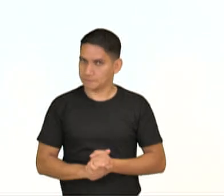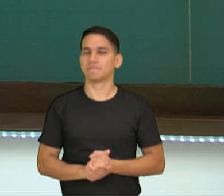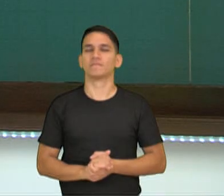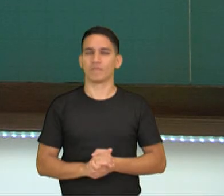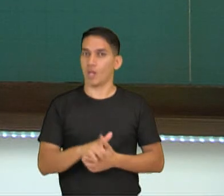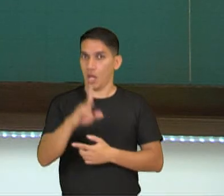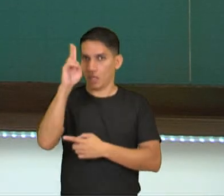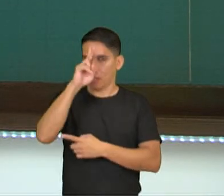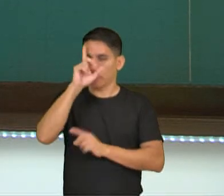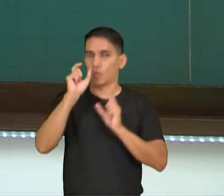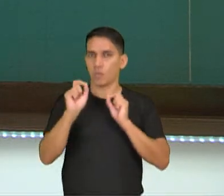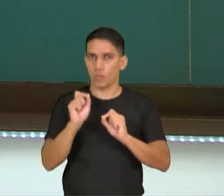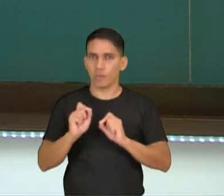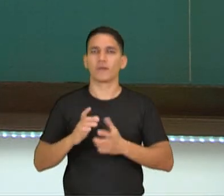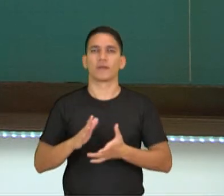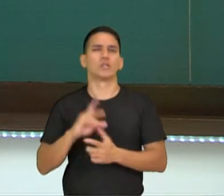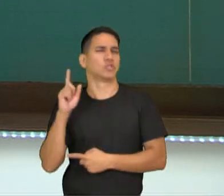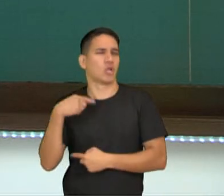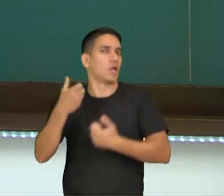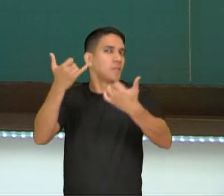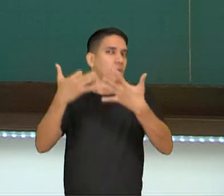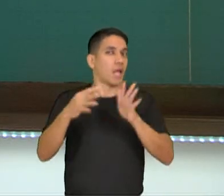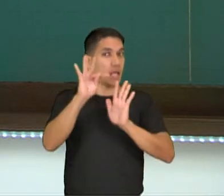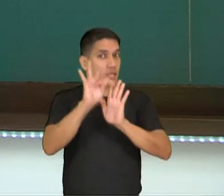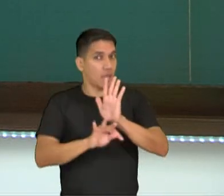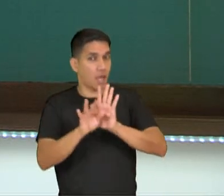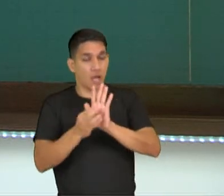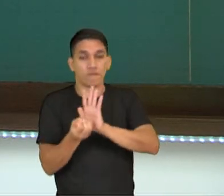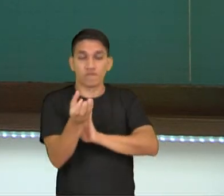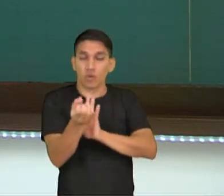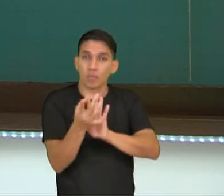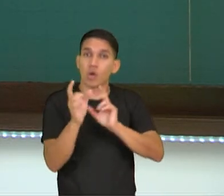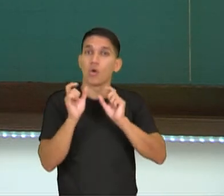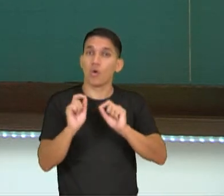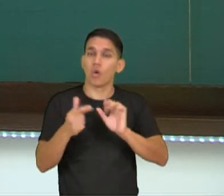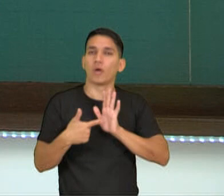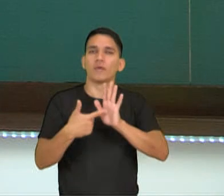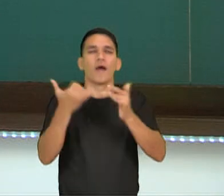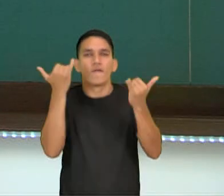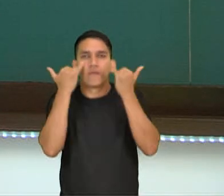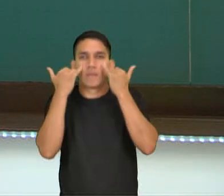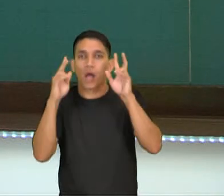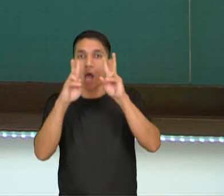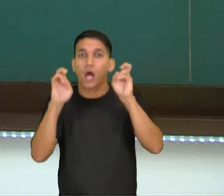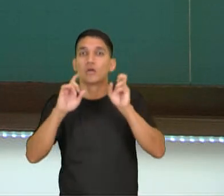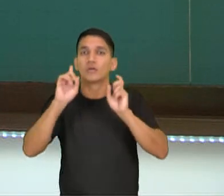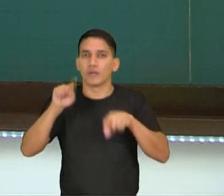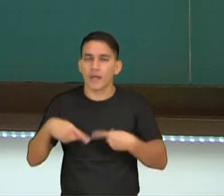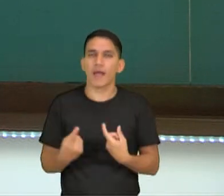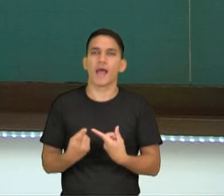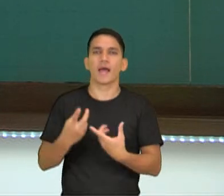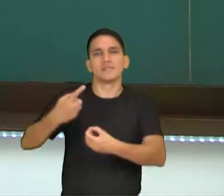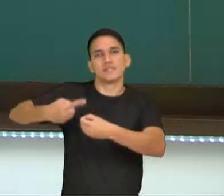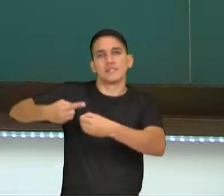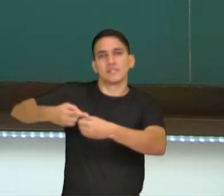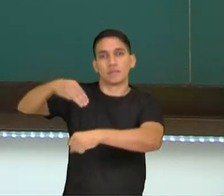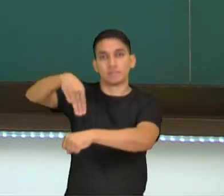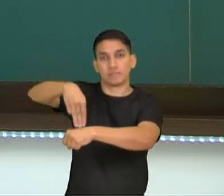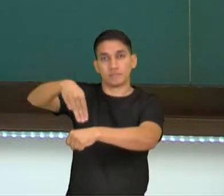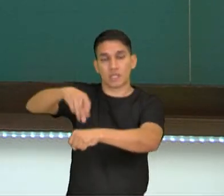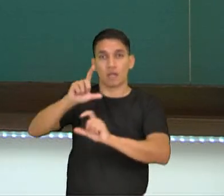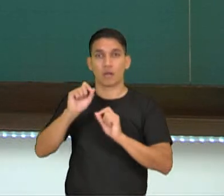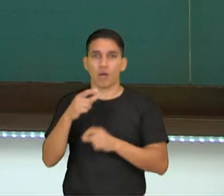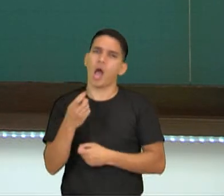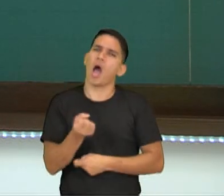se lembram que, né, a gente trabalhou um texto informativo, trouxemos informações a respeito da cidade de Maringá, né,